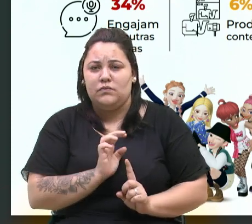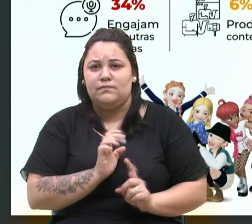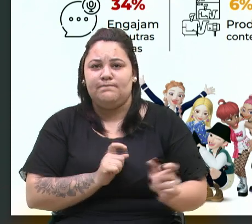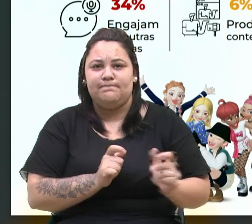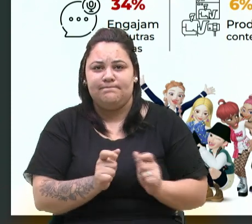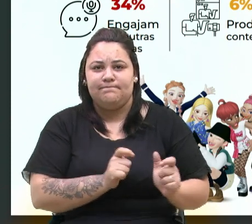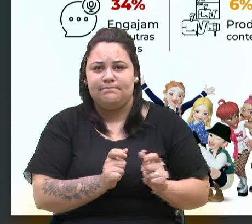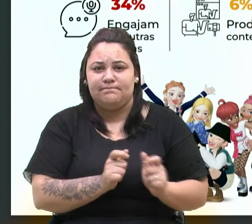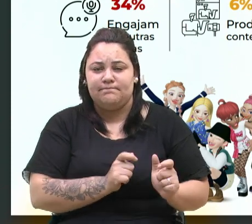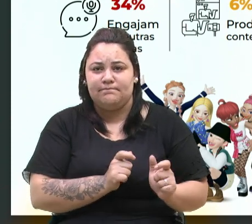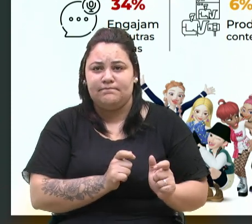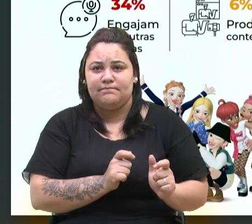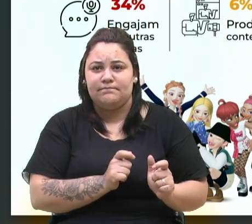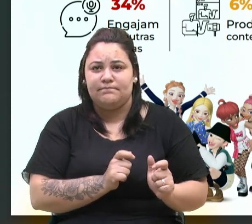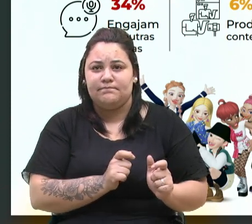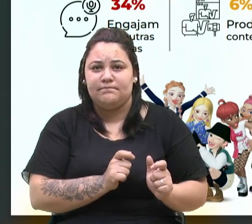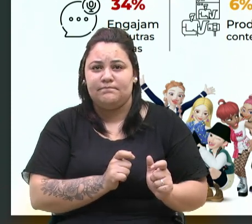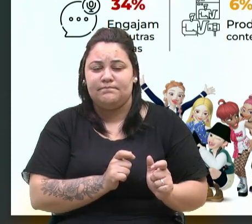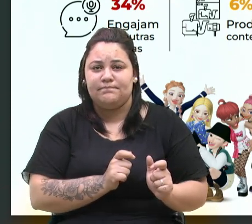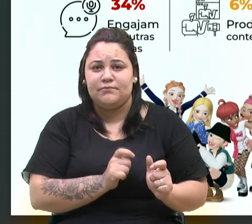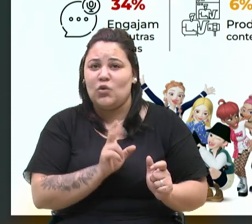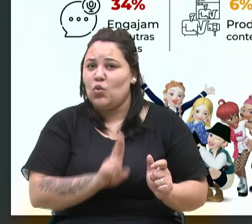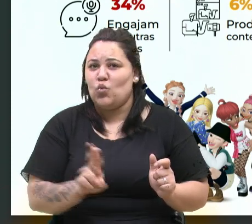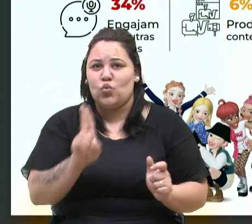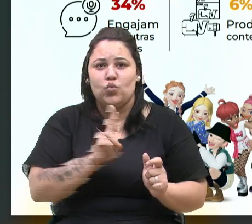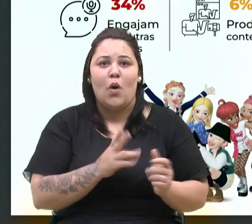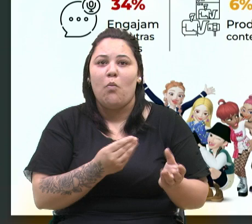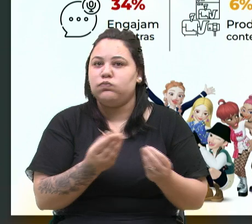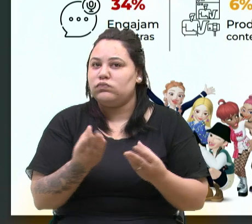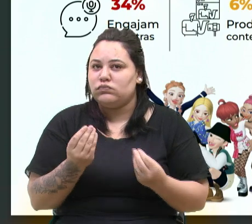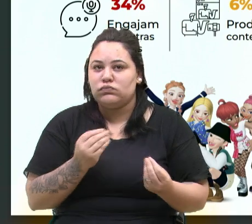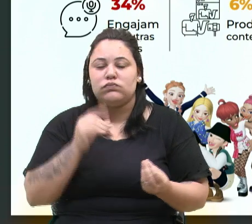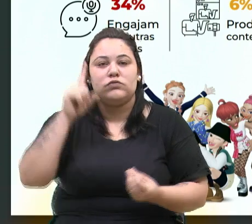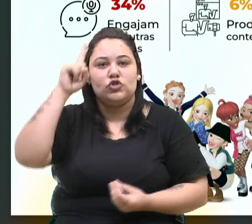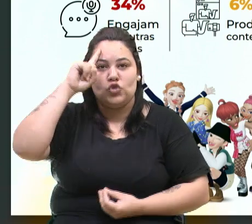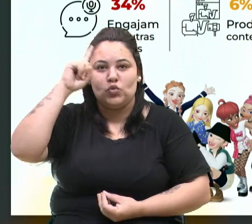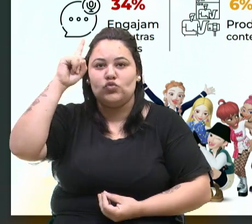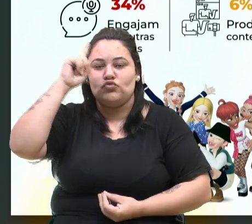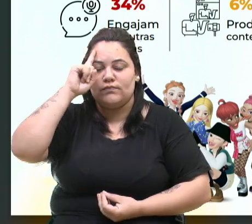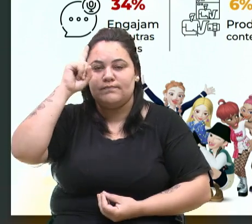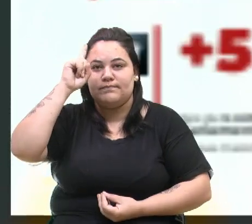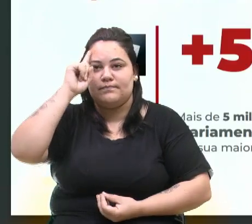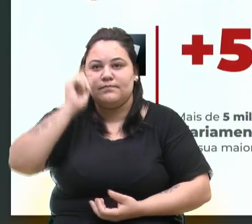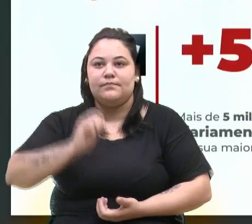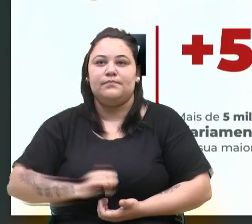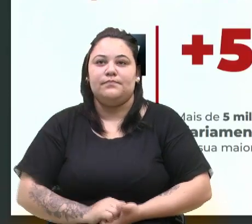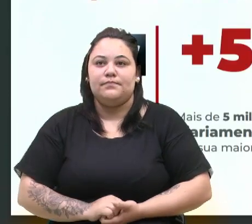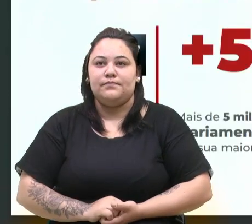né? Tendo essa periodicidade de jogar quase todos os dias.